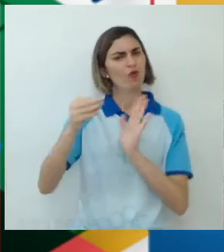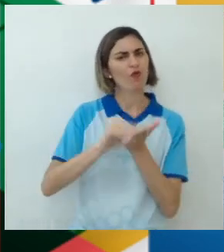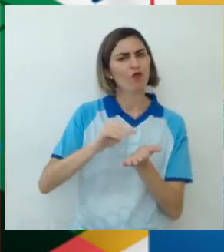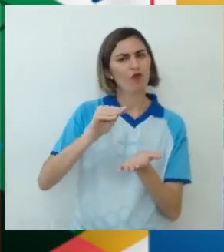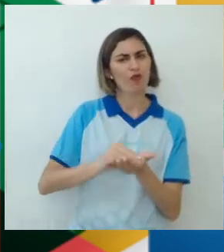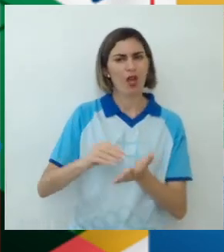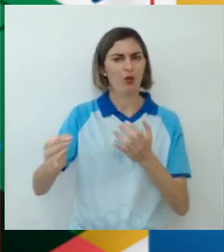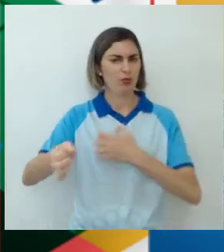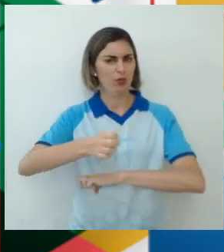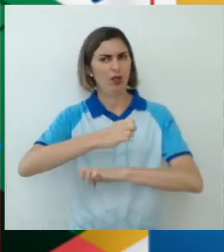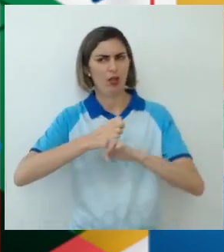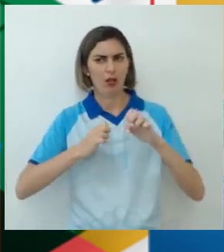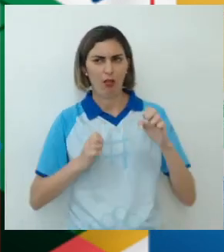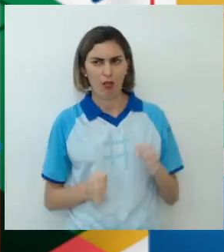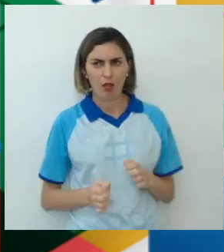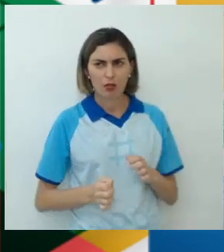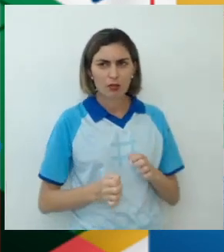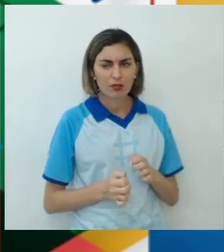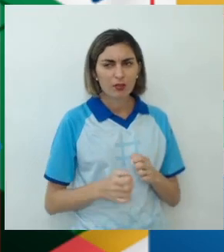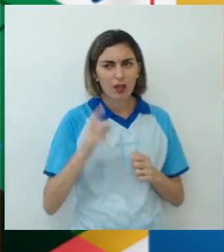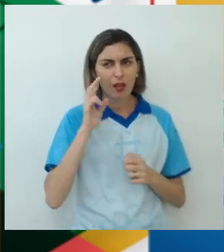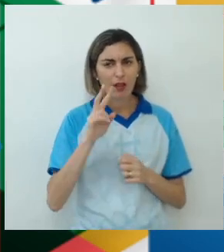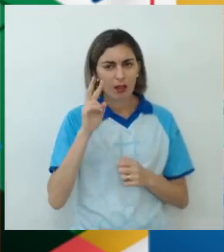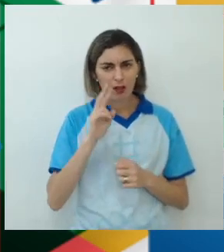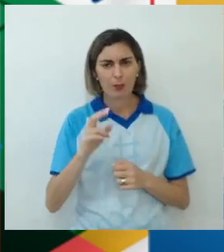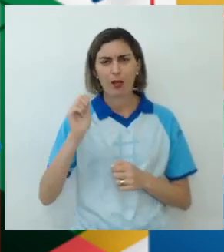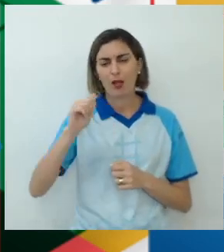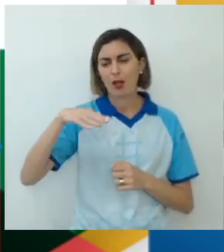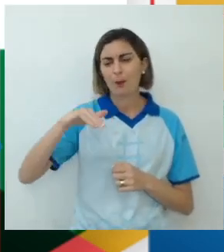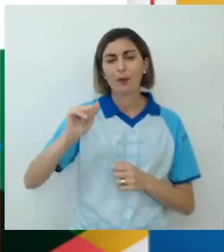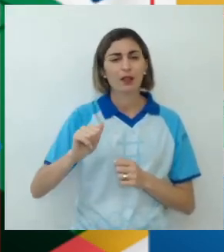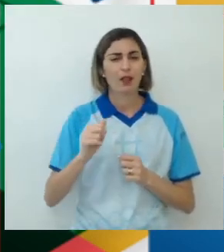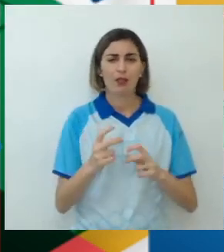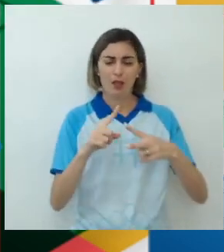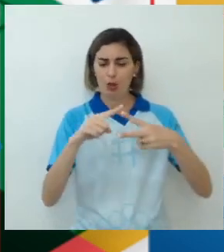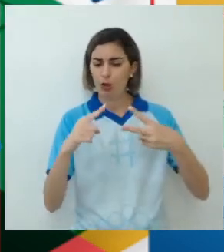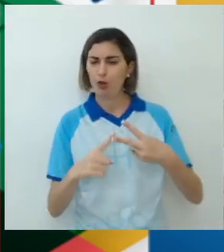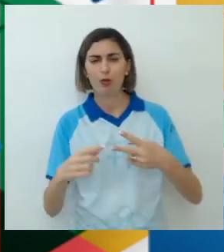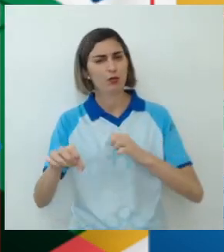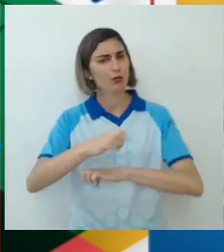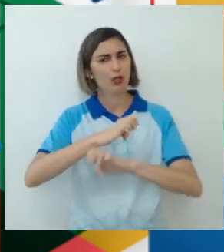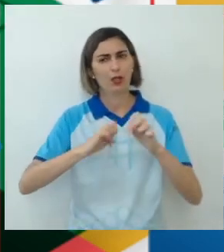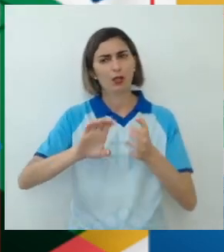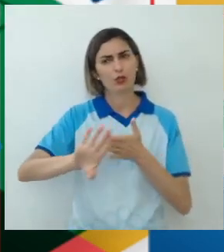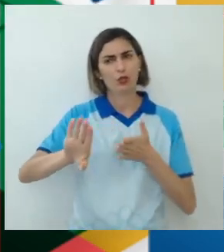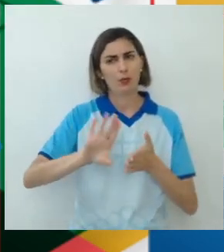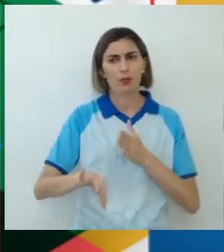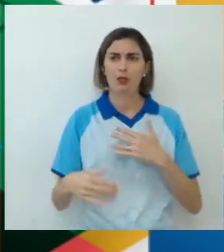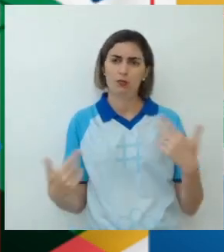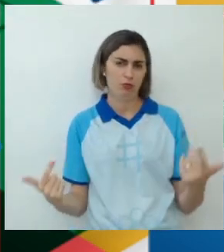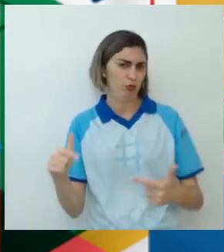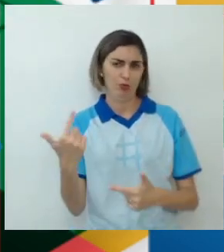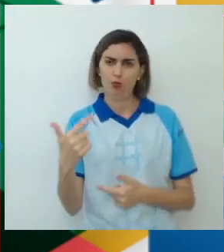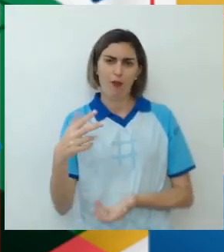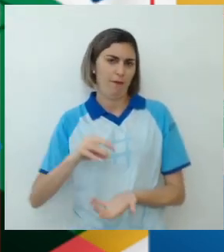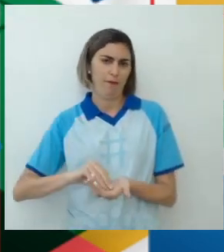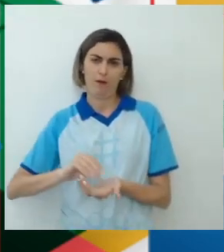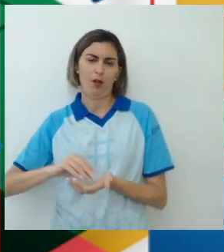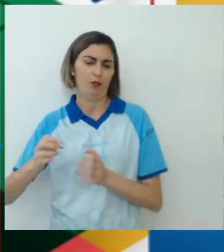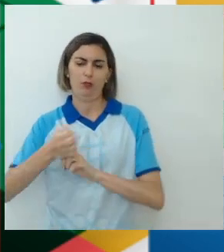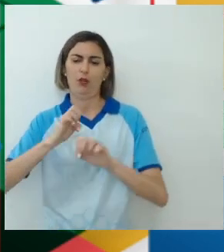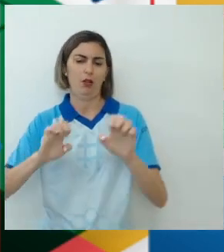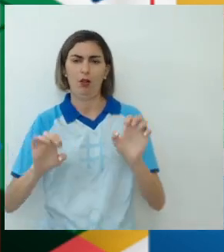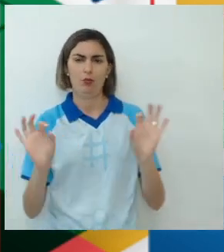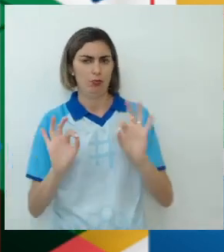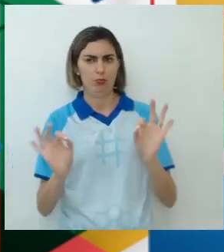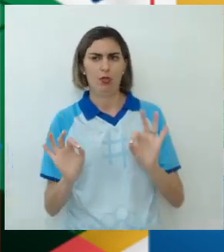de elétrons. Opa! Lembra que eu te falei? A amina tem um par de elétrons aqui sobrando. Então, não tem deficiência coisa